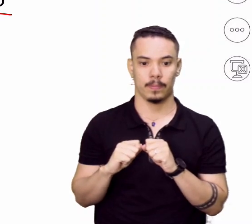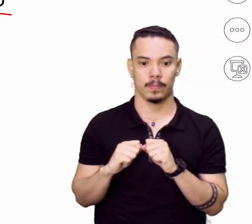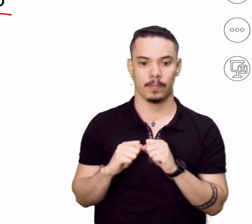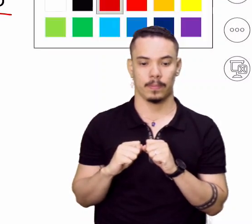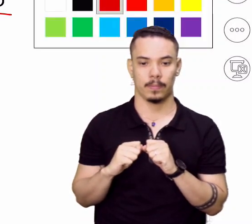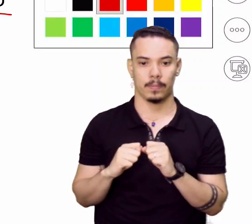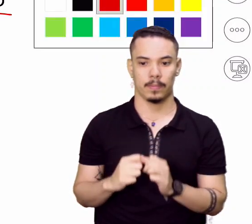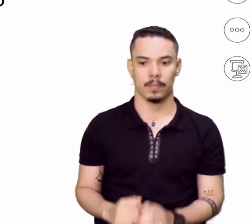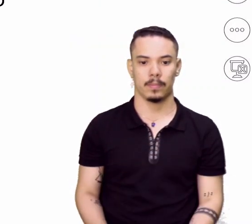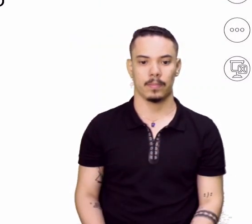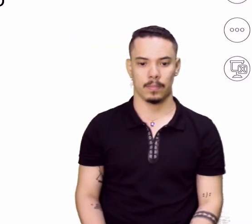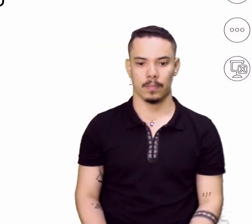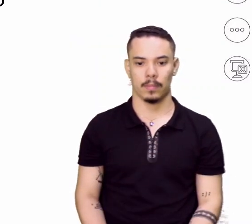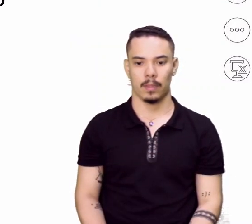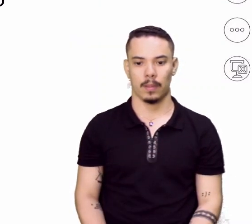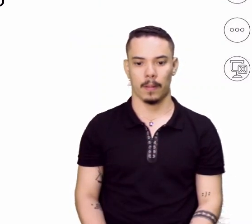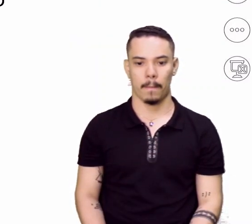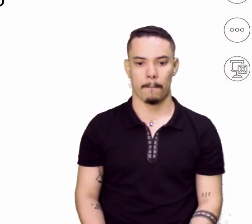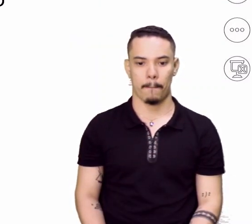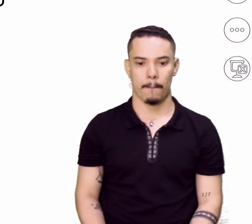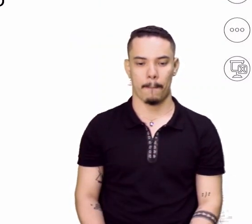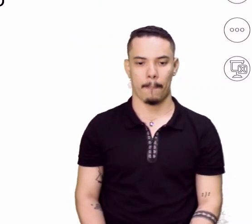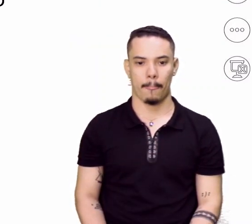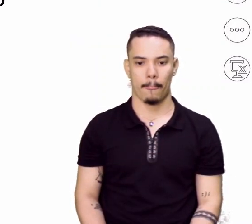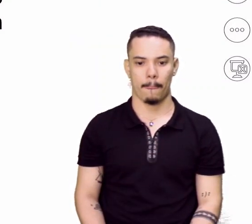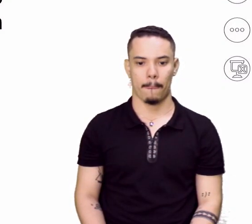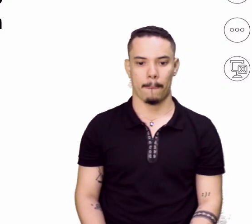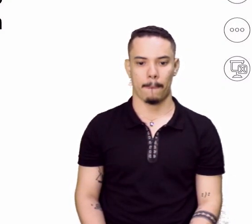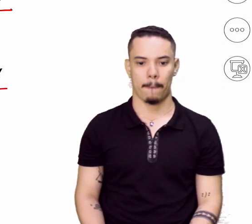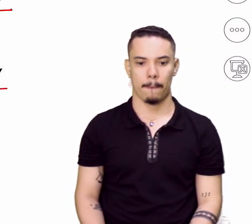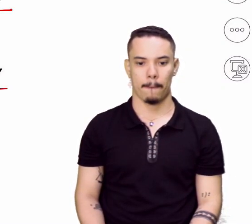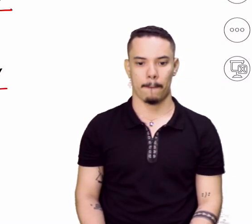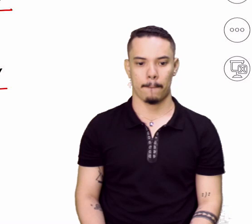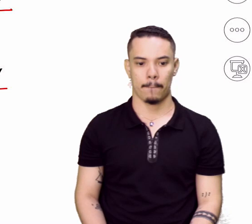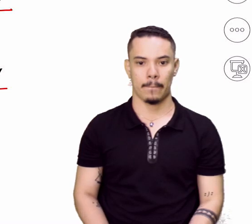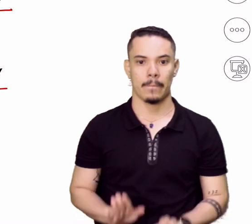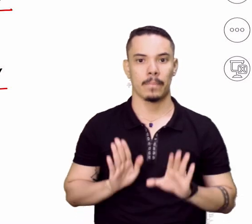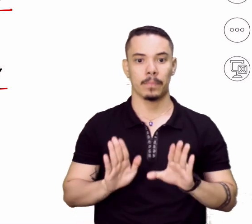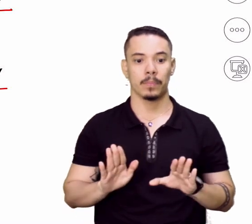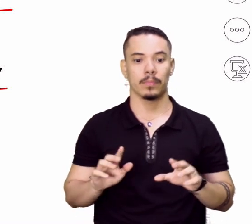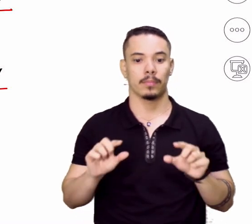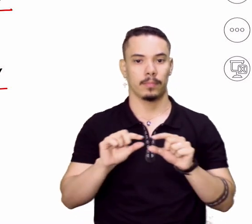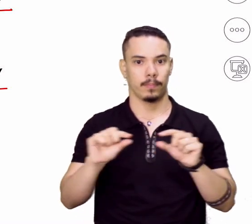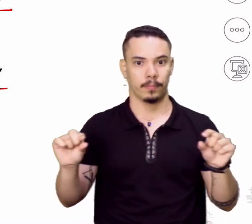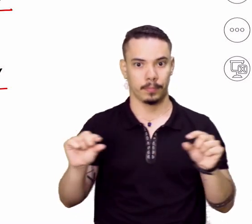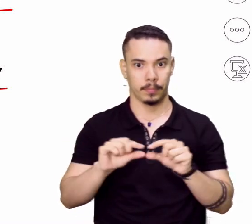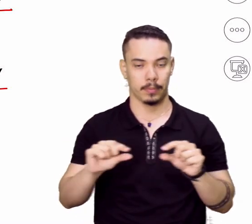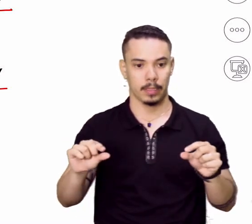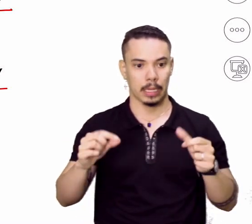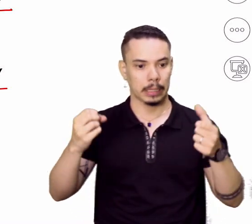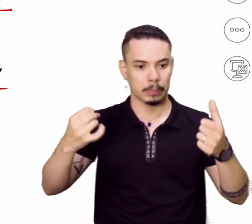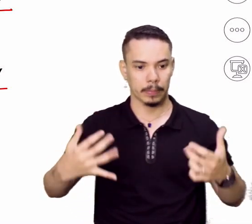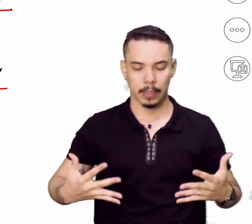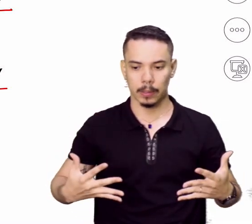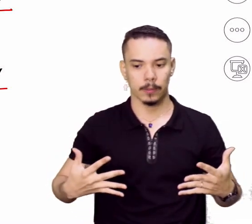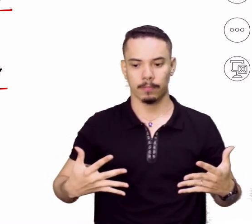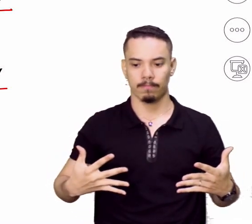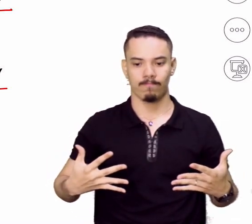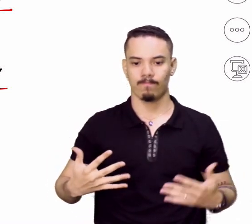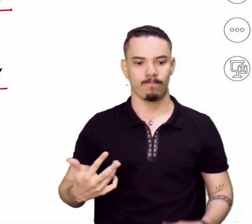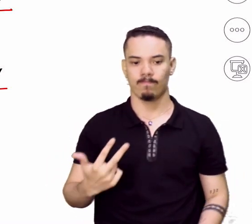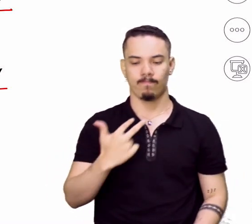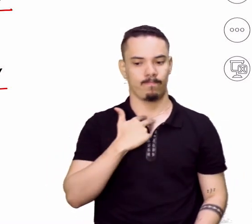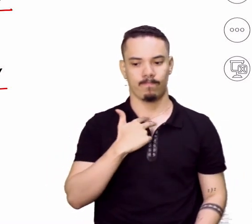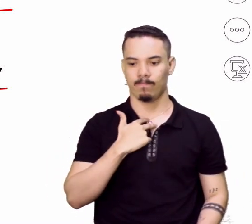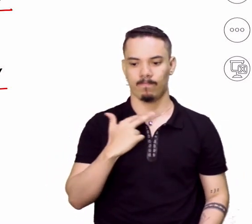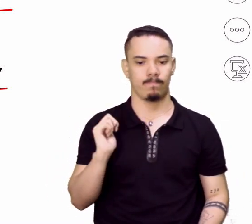numa defined clause, como a gente viu aqui. Mas numa oração explicativa, eu não vou poder